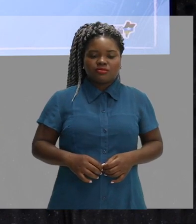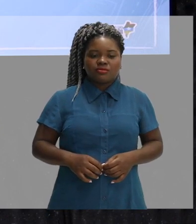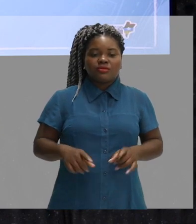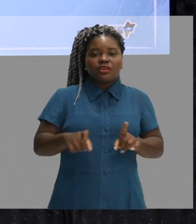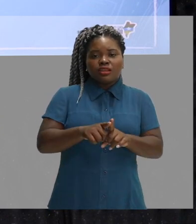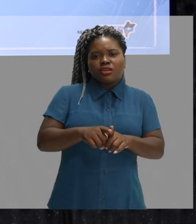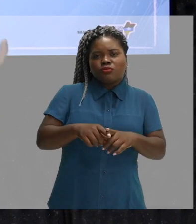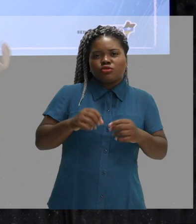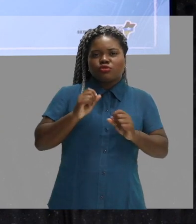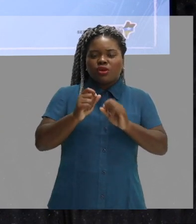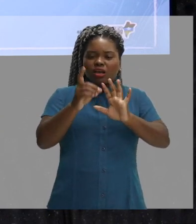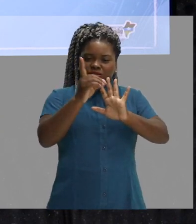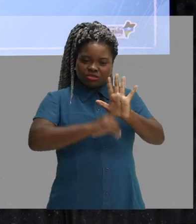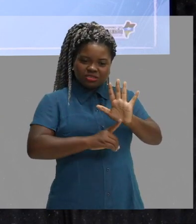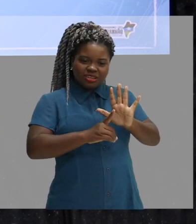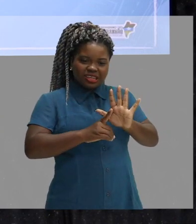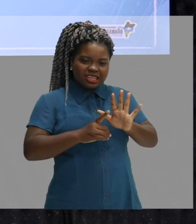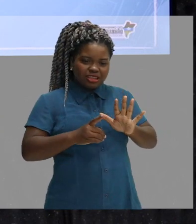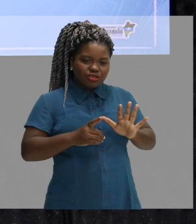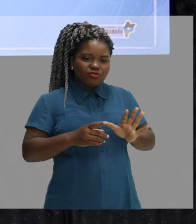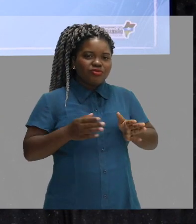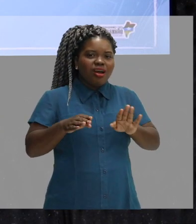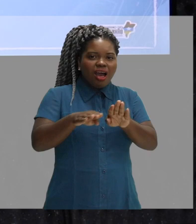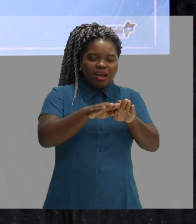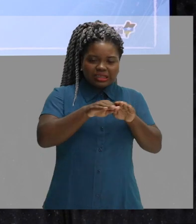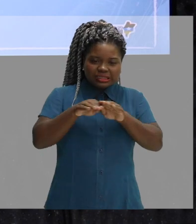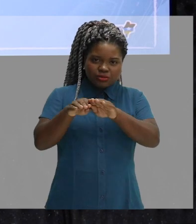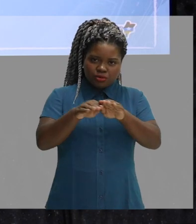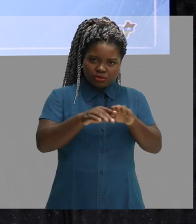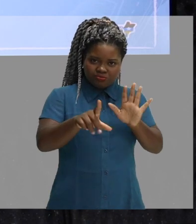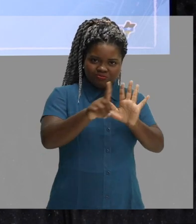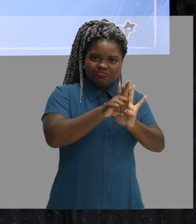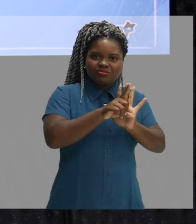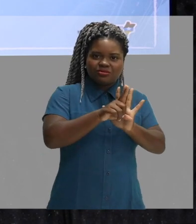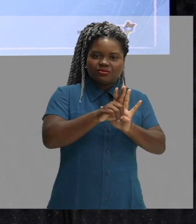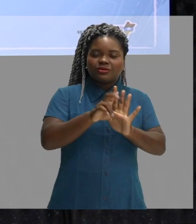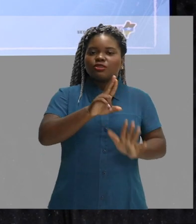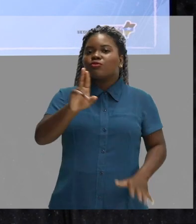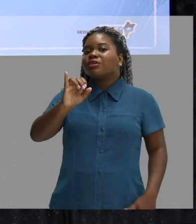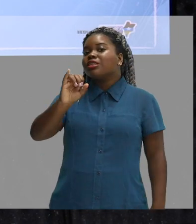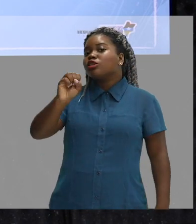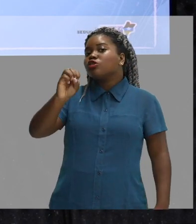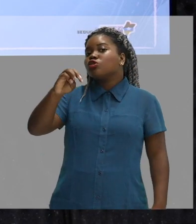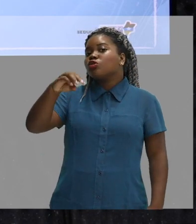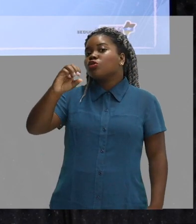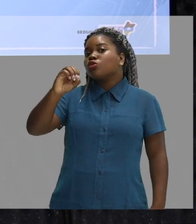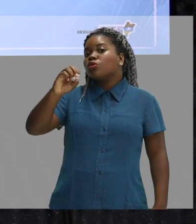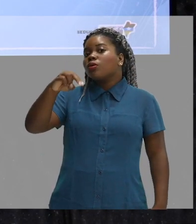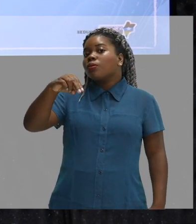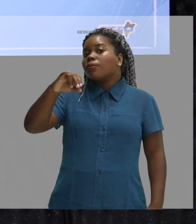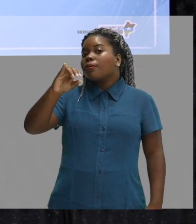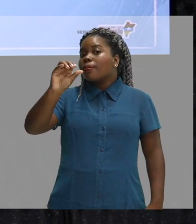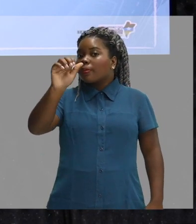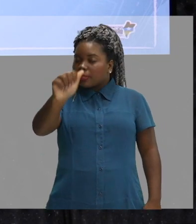esse direito de igualdade perante as leis, nós chamamos de isonomia.